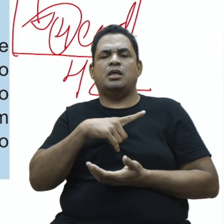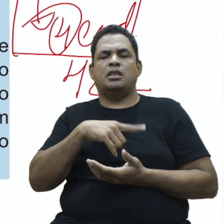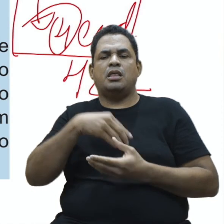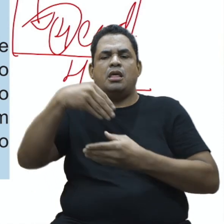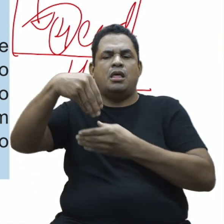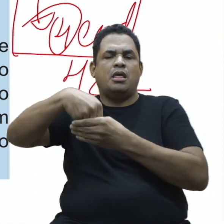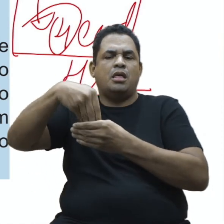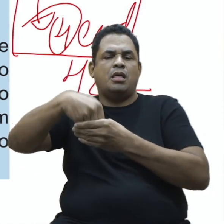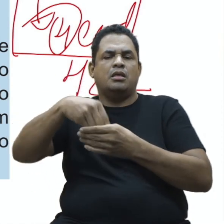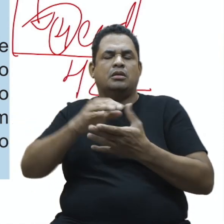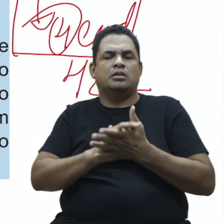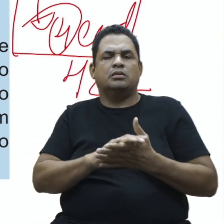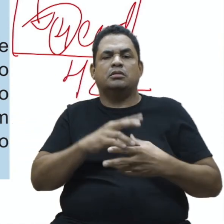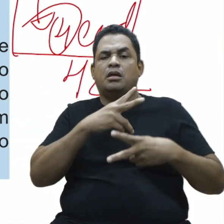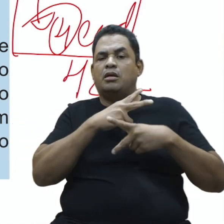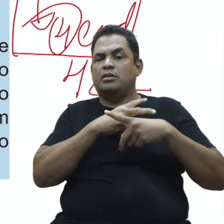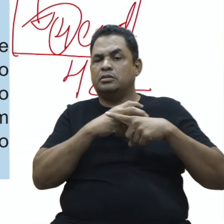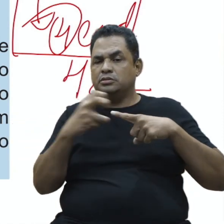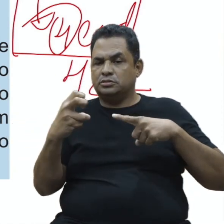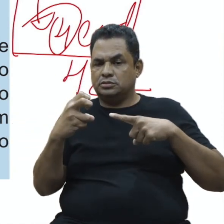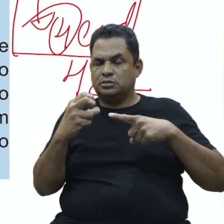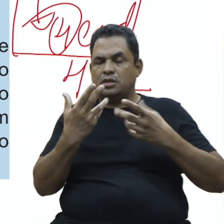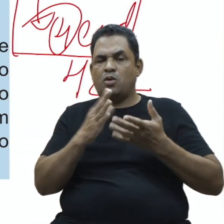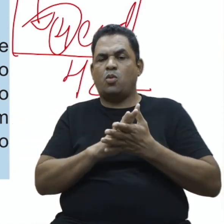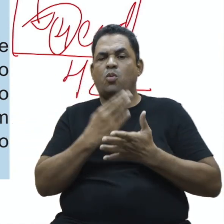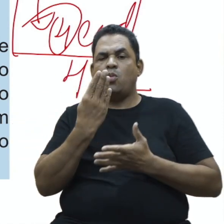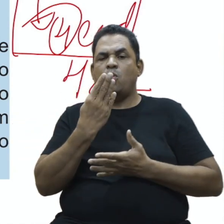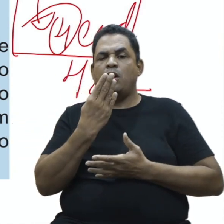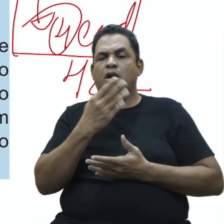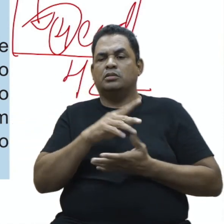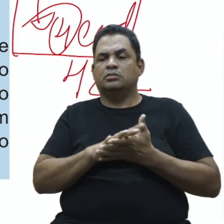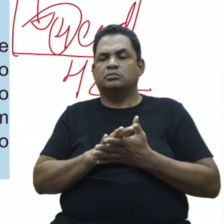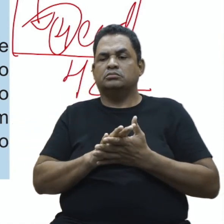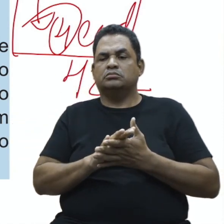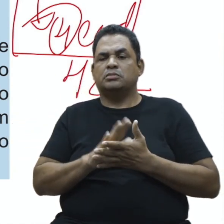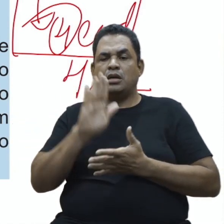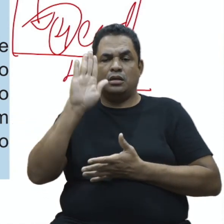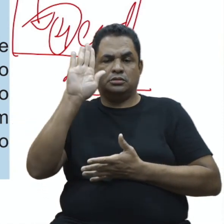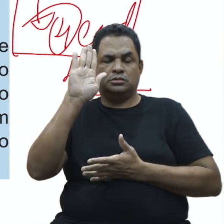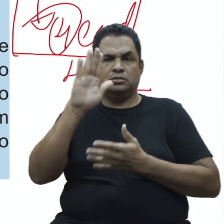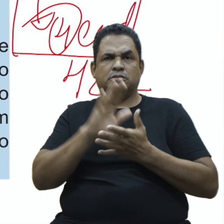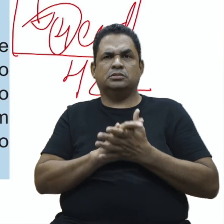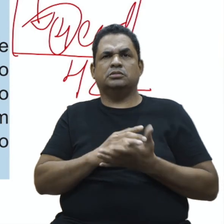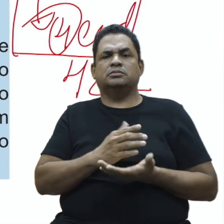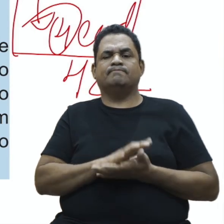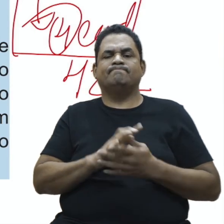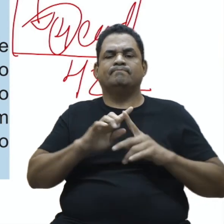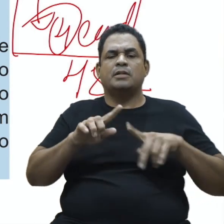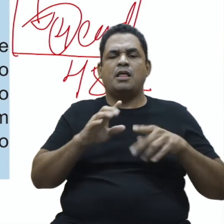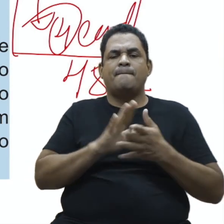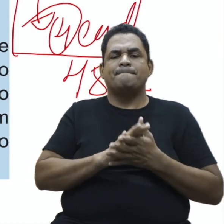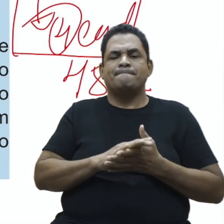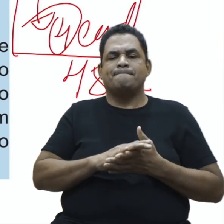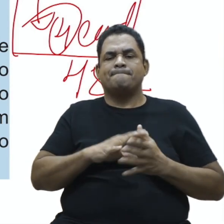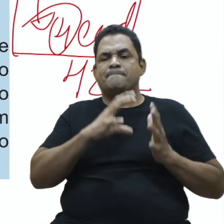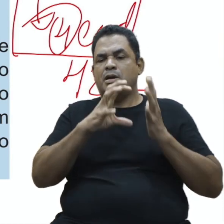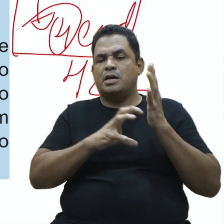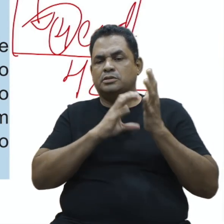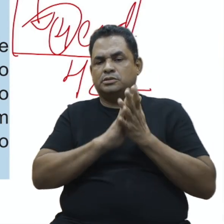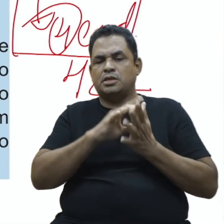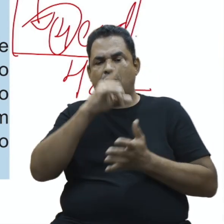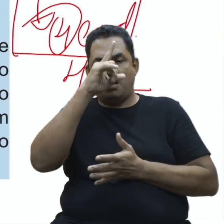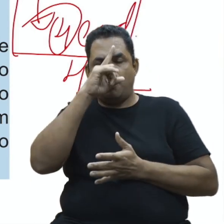4 candidatos. Mas o Partido Amarelo, como ele é maior, tem mais questão